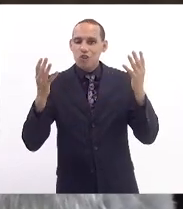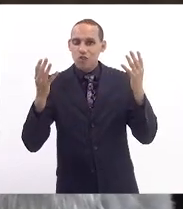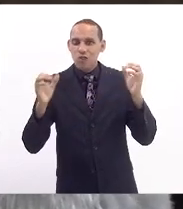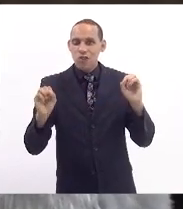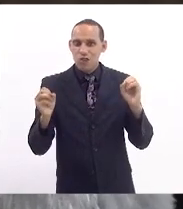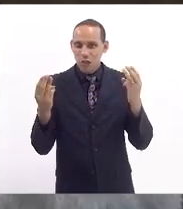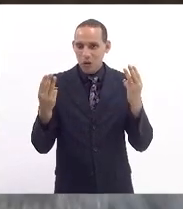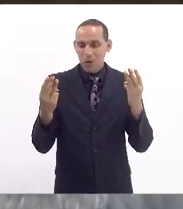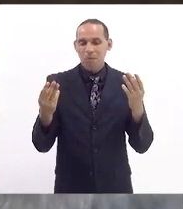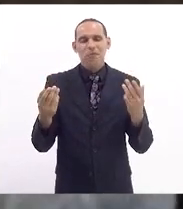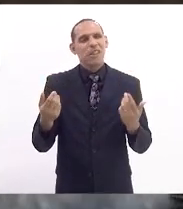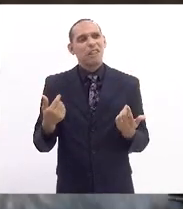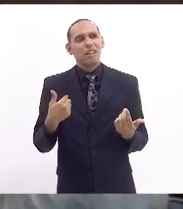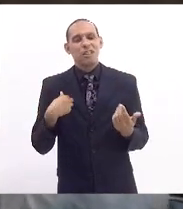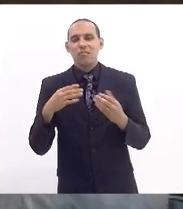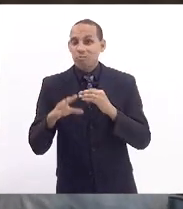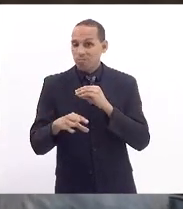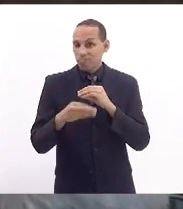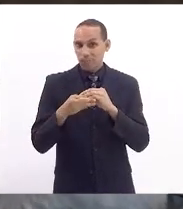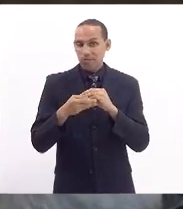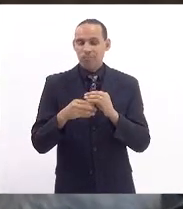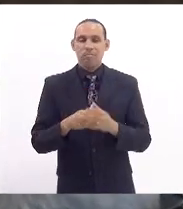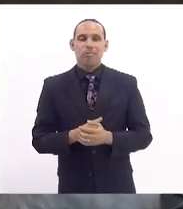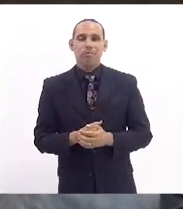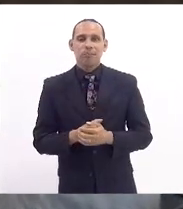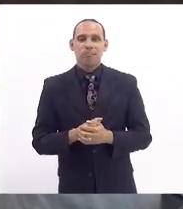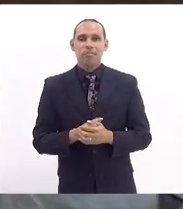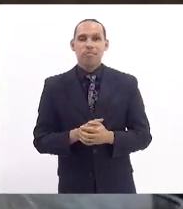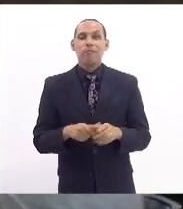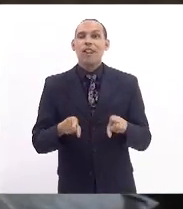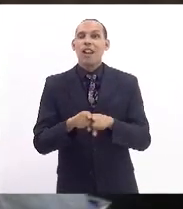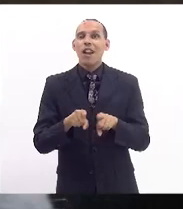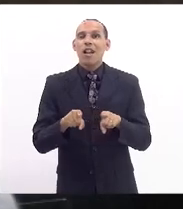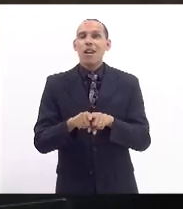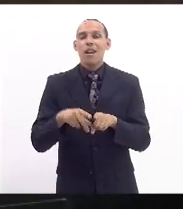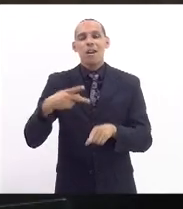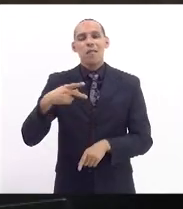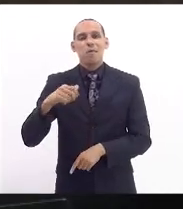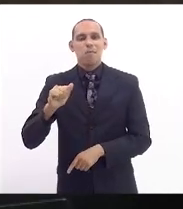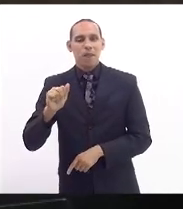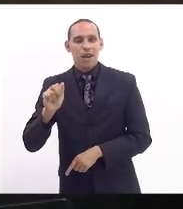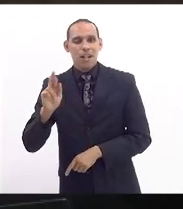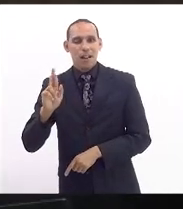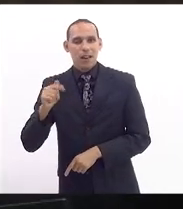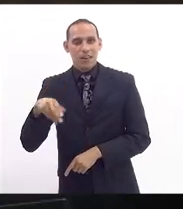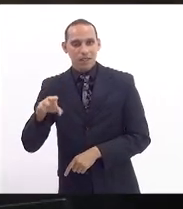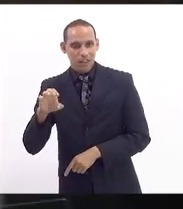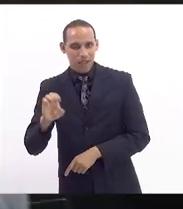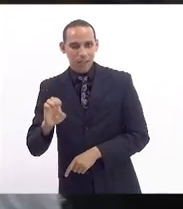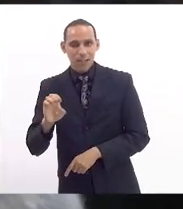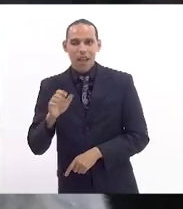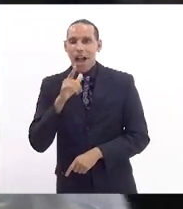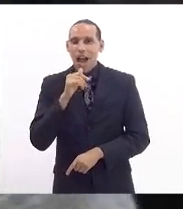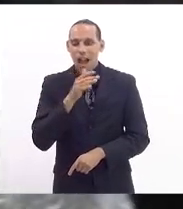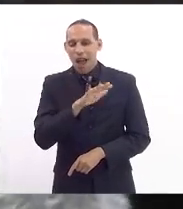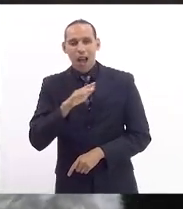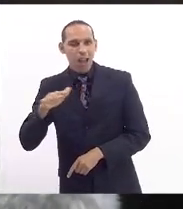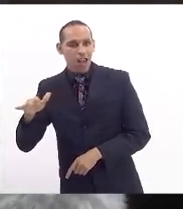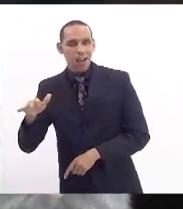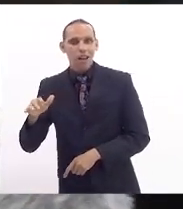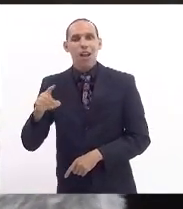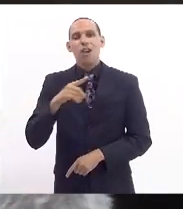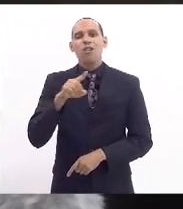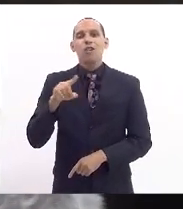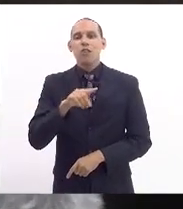Márcio Pacheco eu aglutinar ia parques aquáticos infantis zoológicos